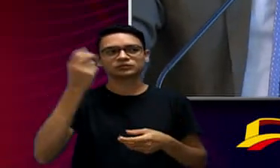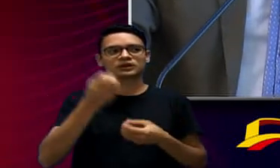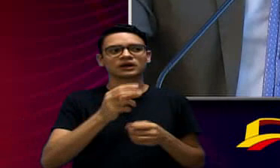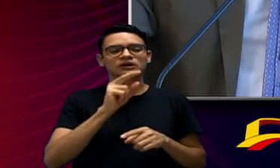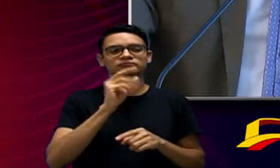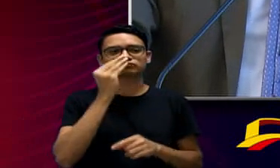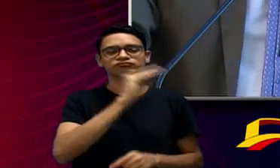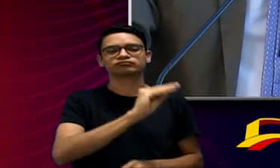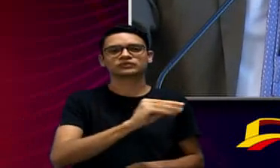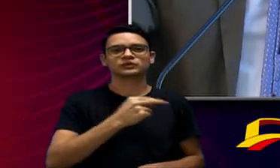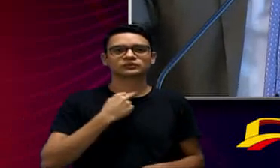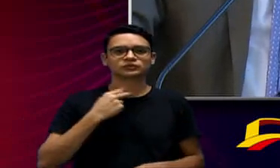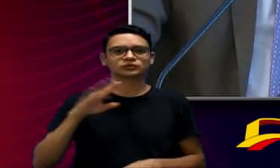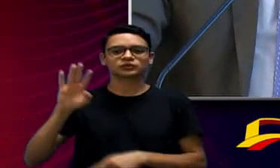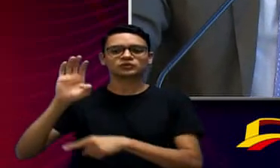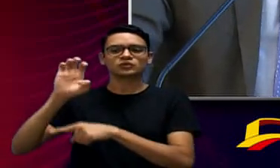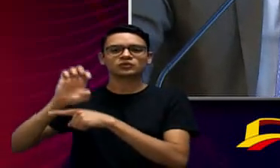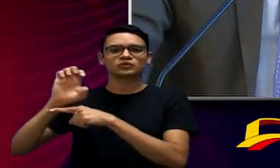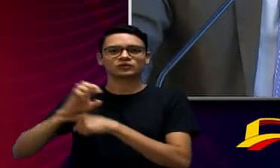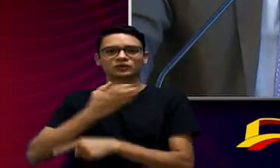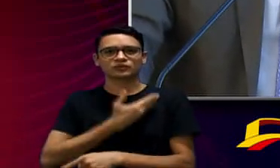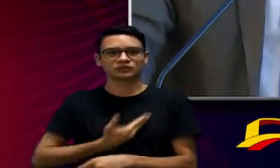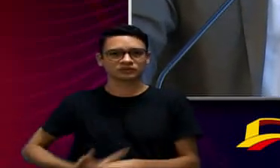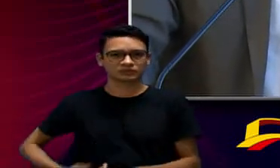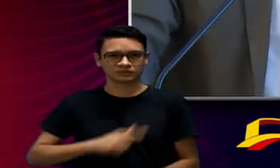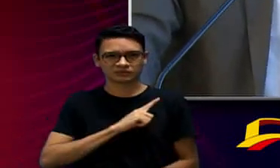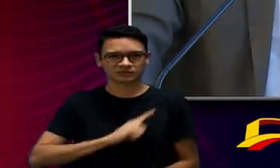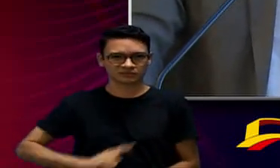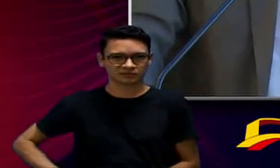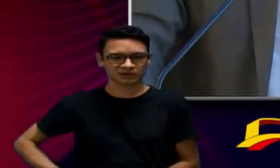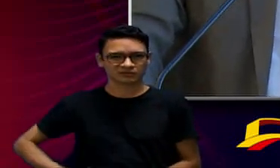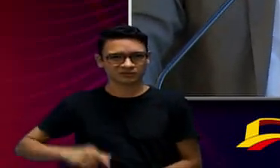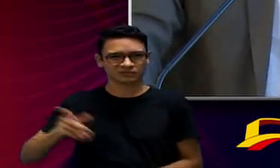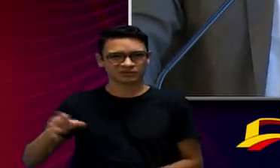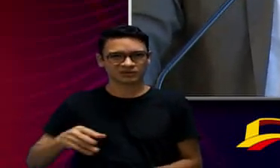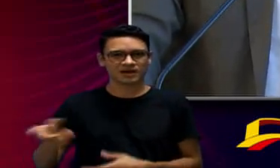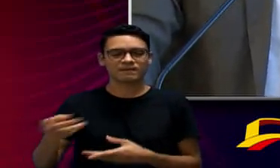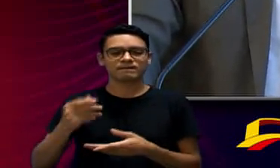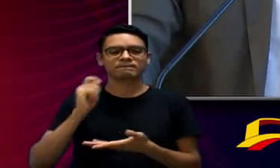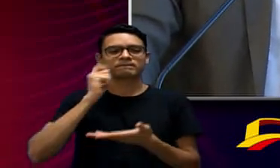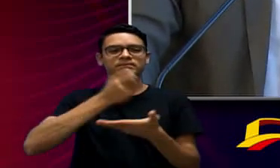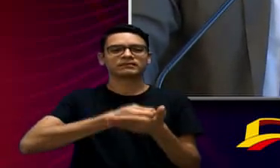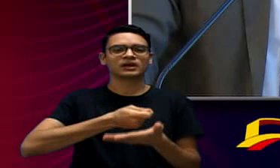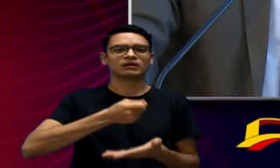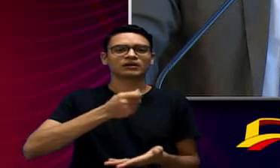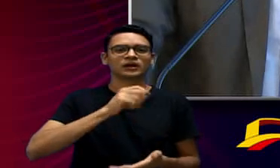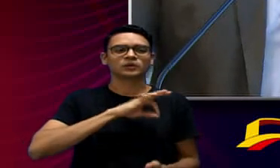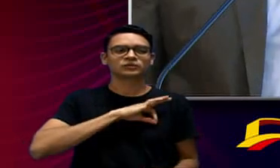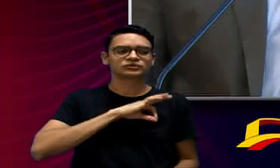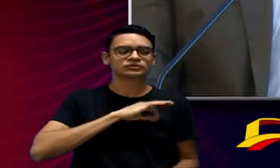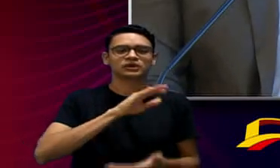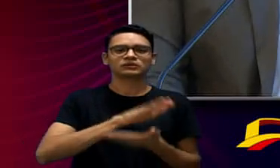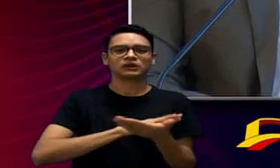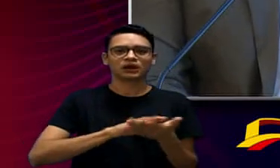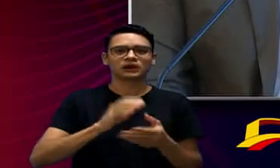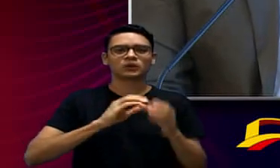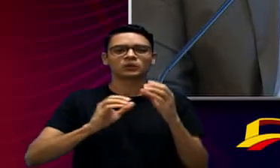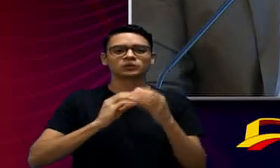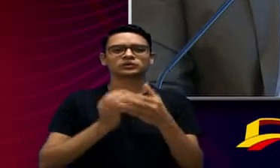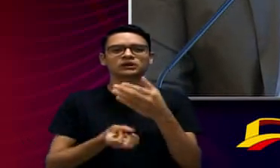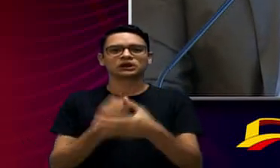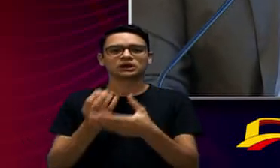deixa o governo do estado descansar, o governo do estado descansado, sem pagar bem seus policiais, sem criar novos concursos, sem